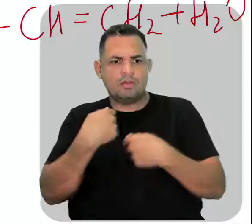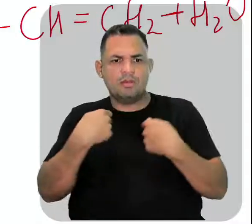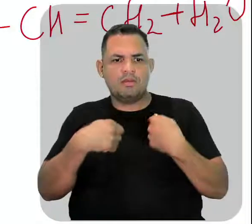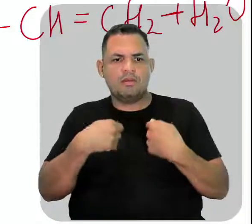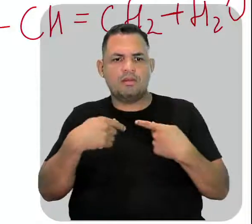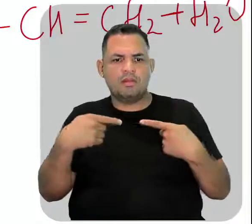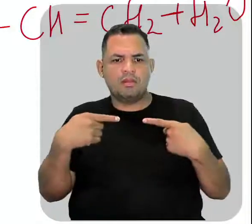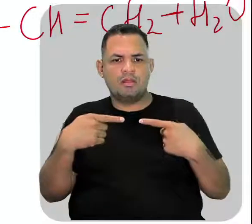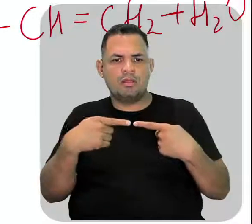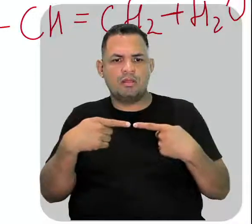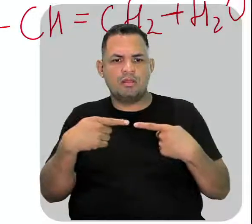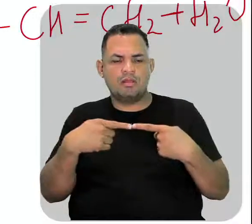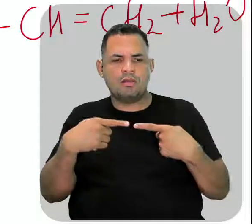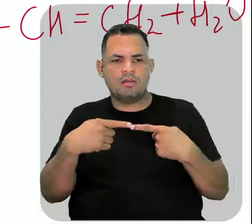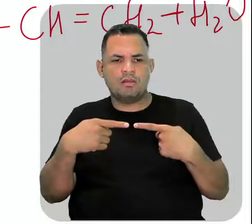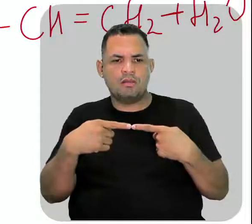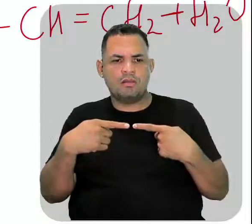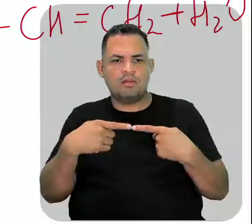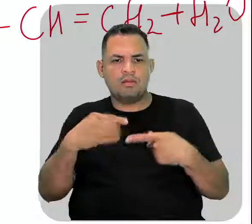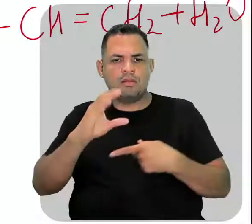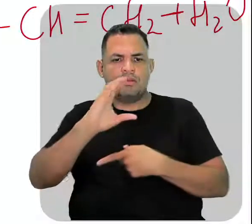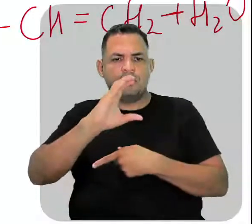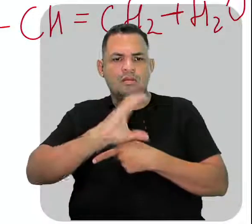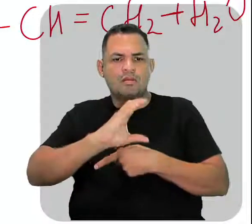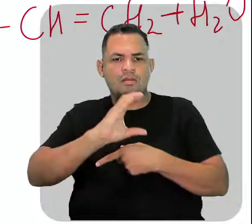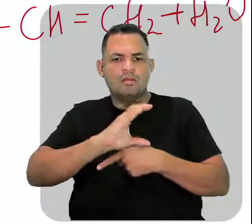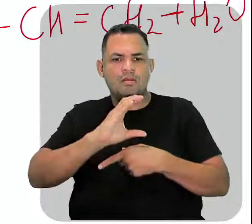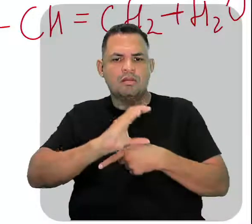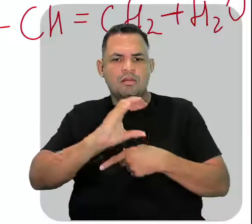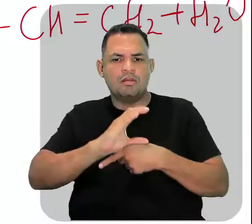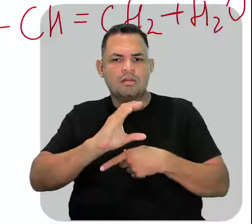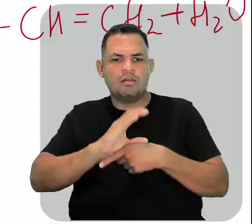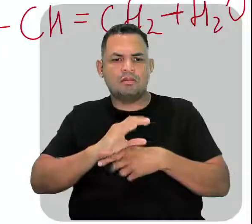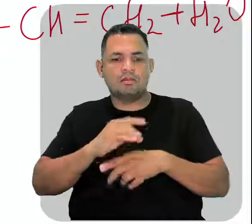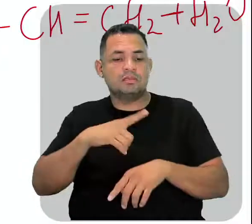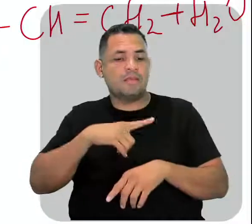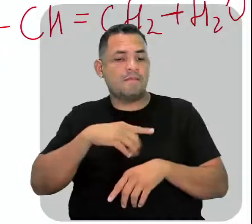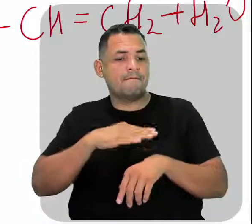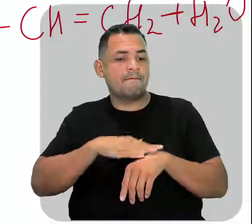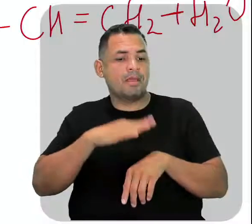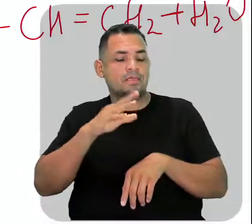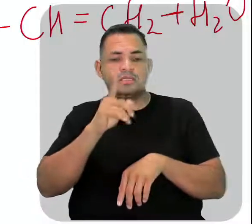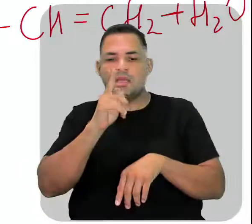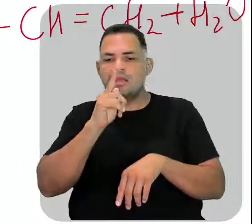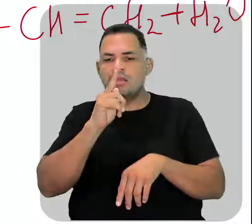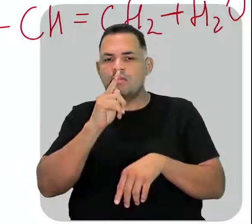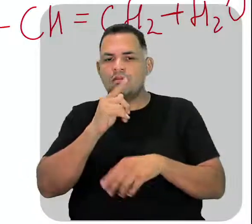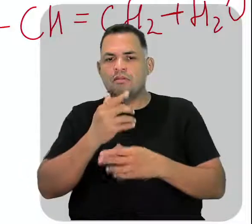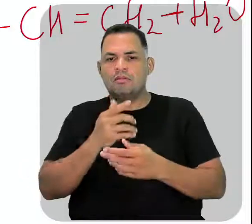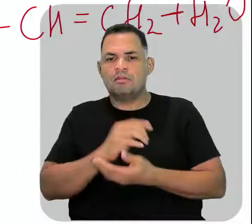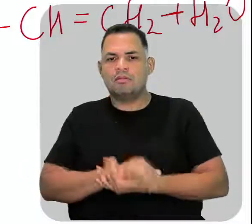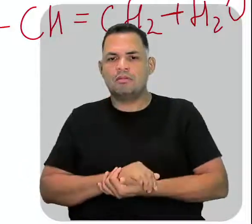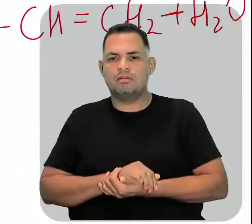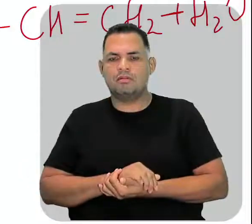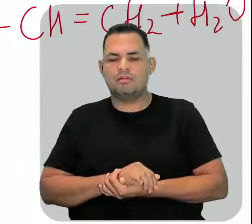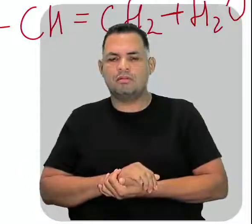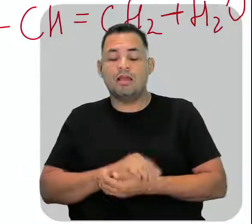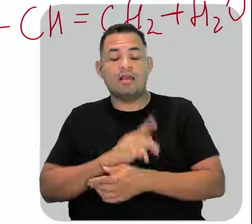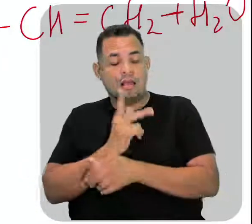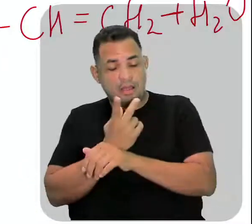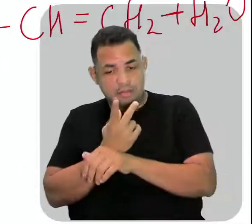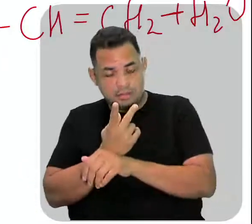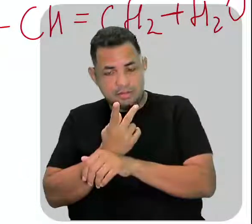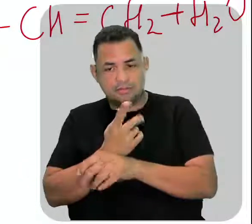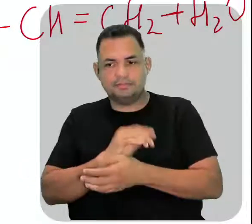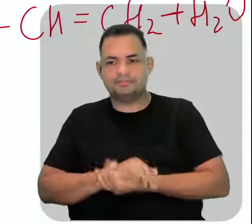se ligar ao carbono mais hidrogenado. Então, aqui, ó, eu tenho o H2O, é como